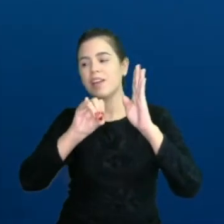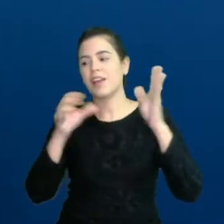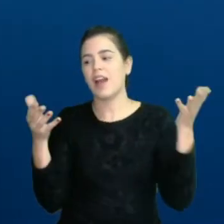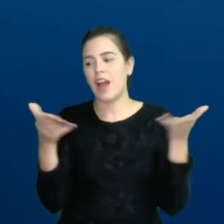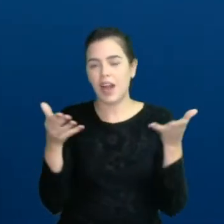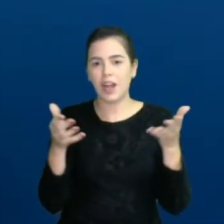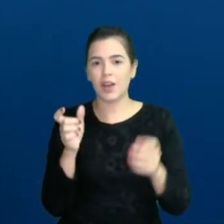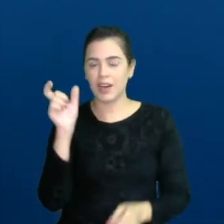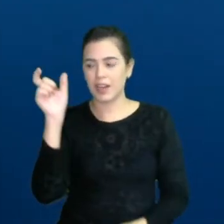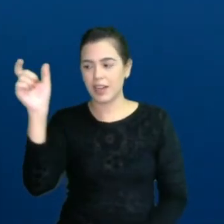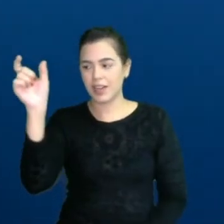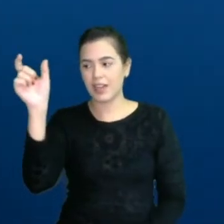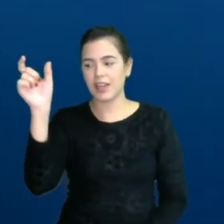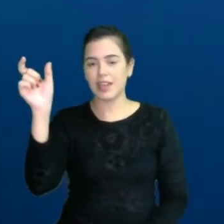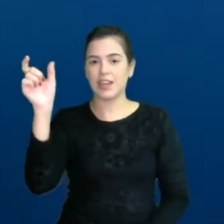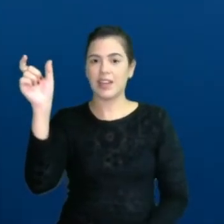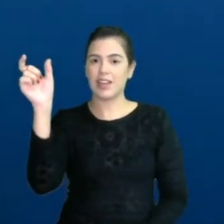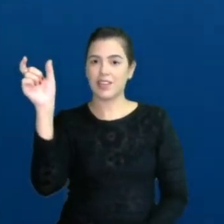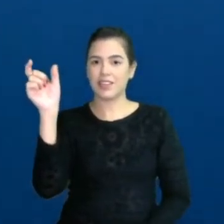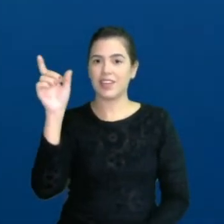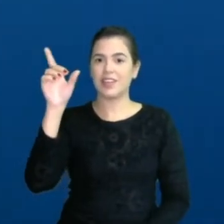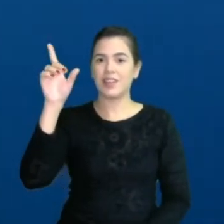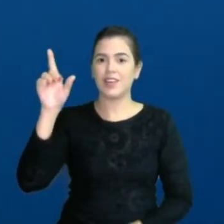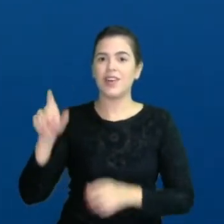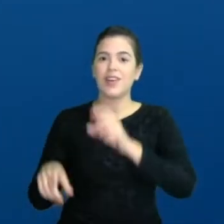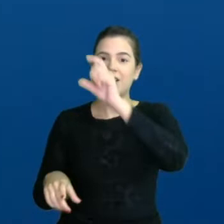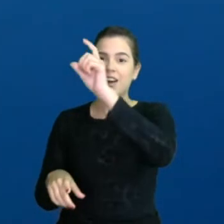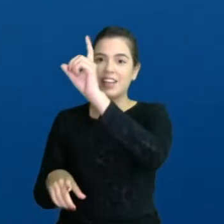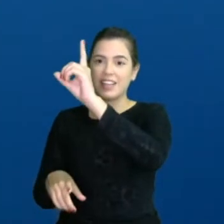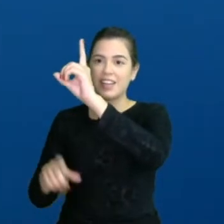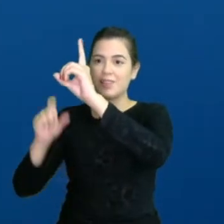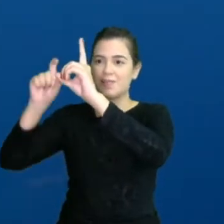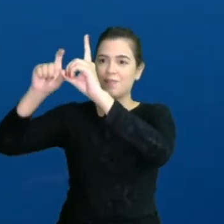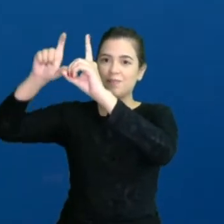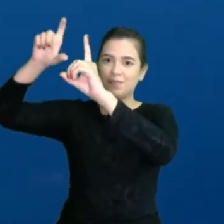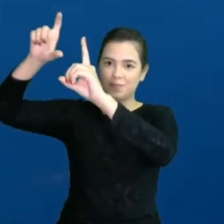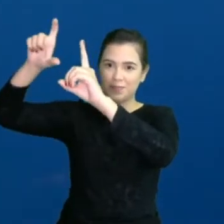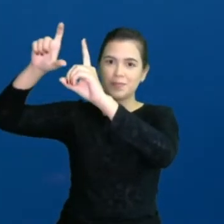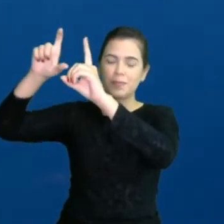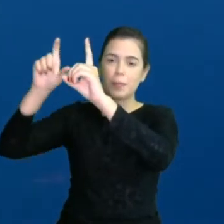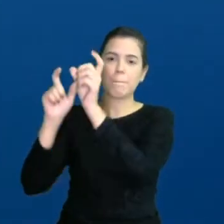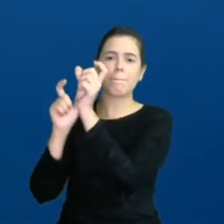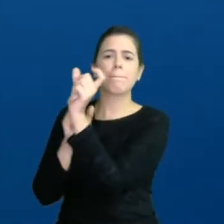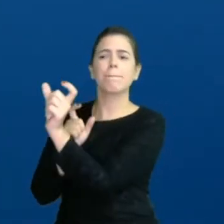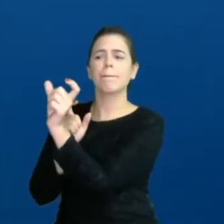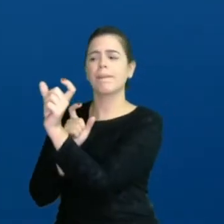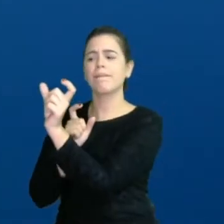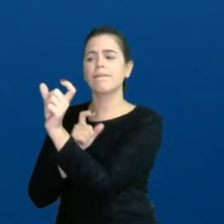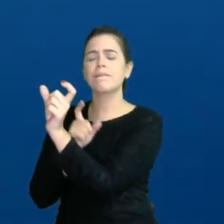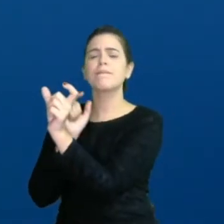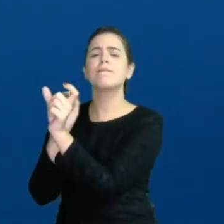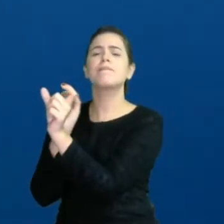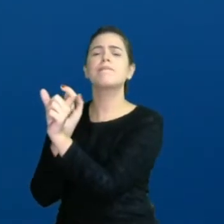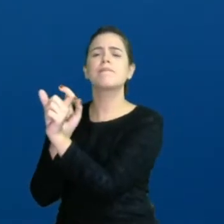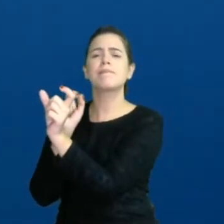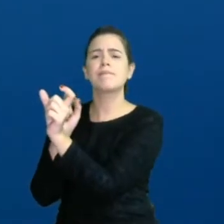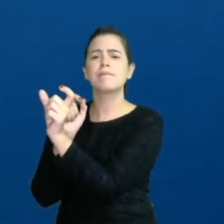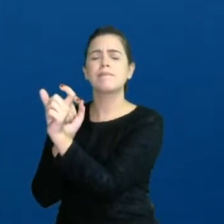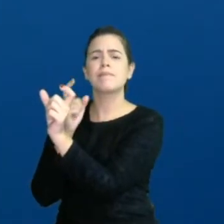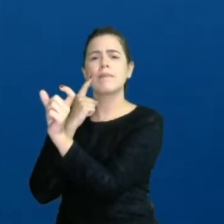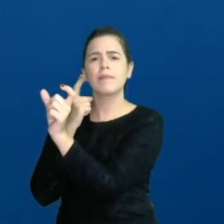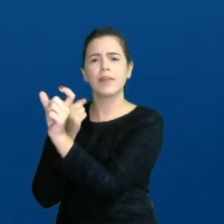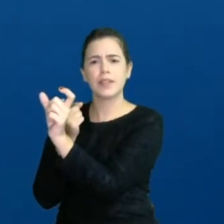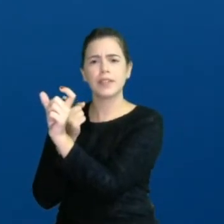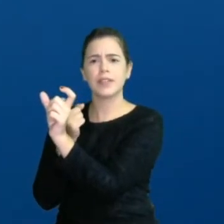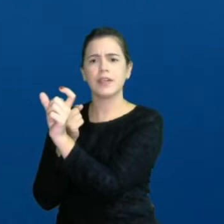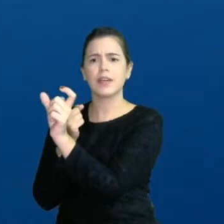D maiúscula. Aqui eu tenho a palavra. Que palavra é essa? Olha a barriguinha. Tá